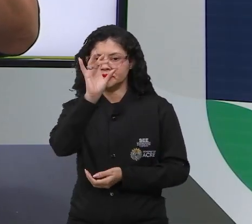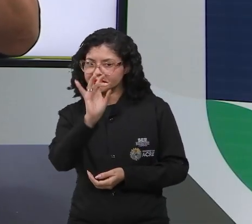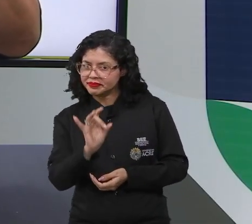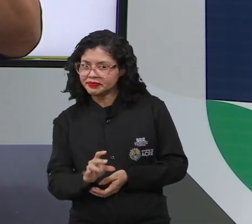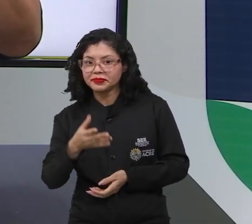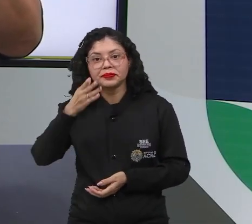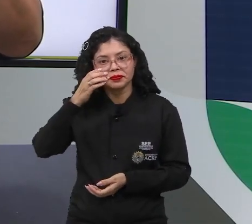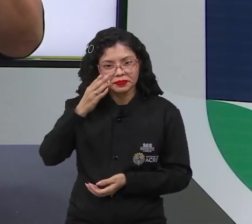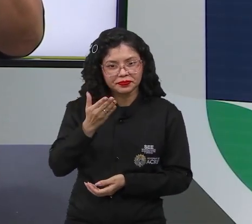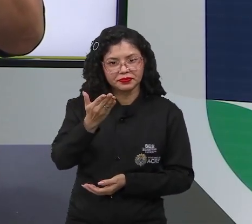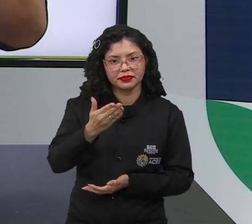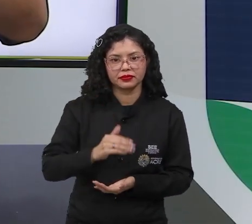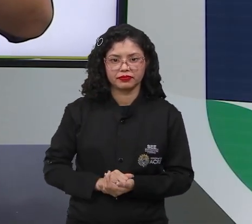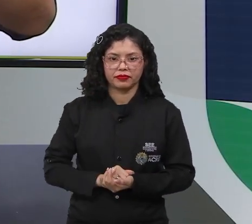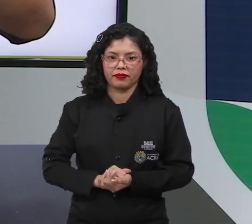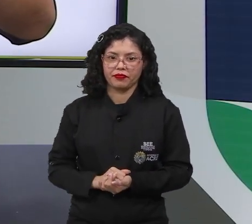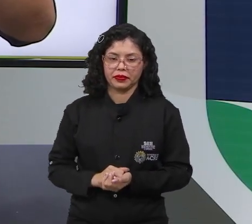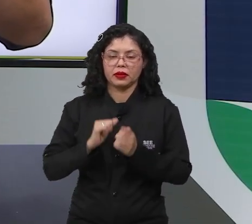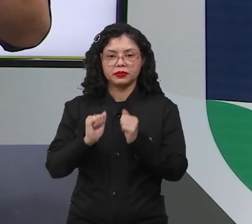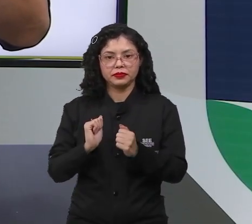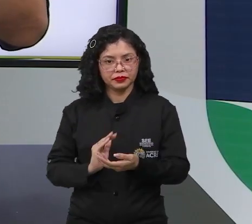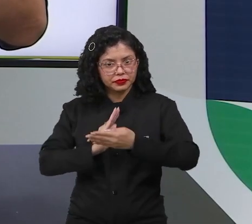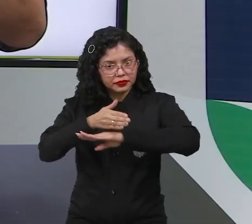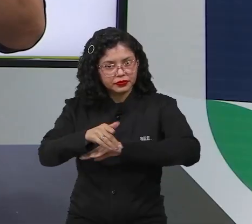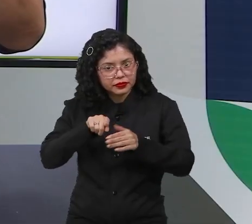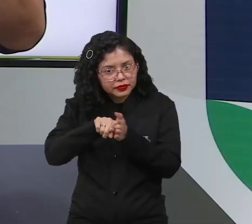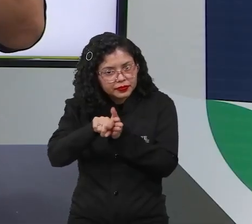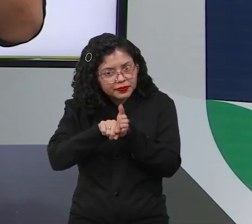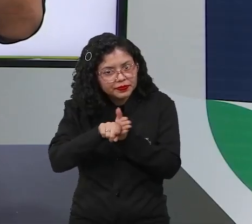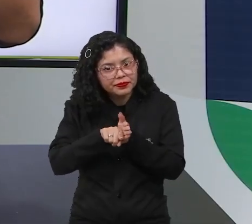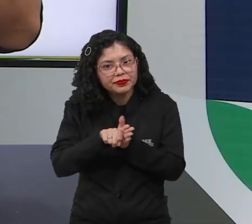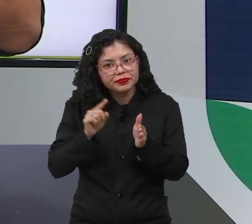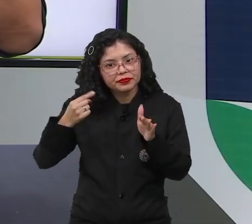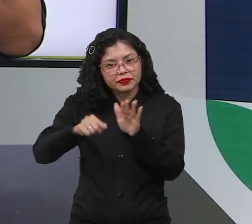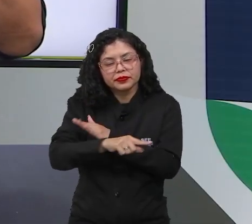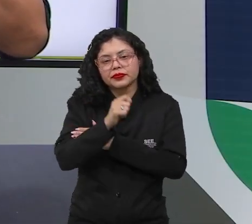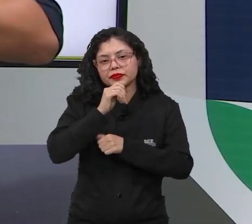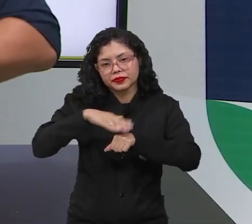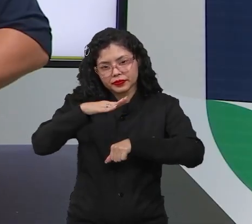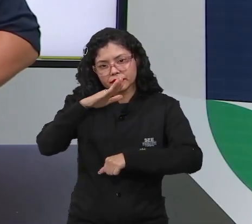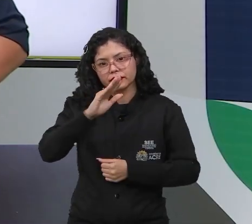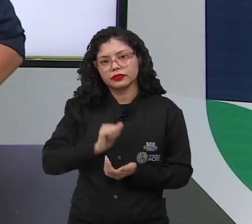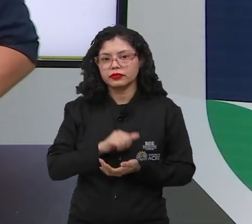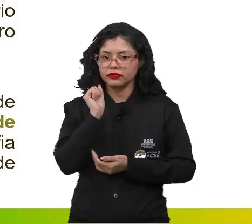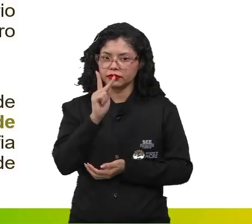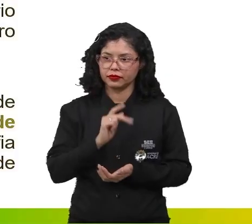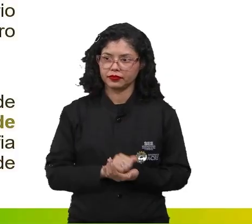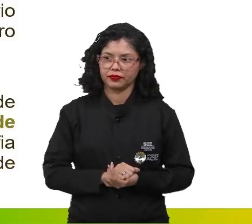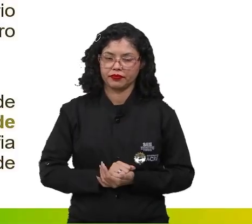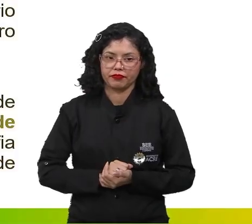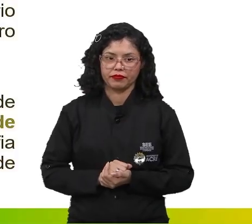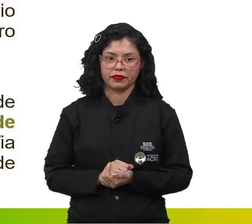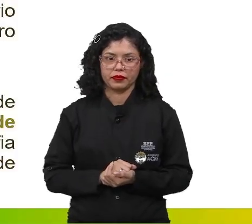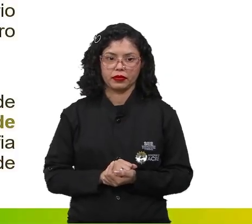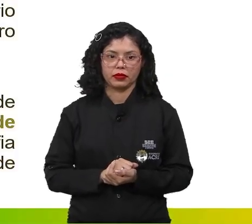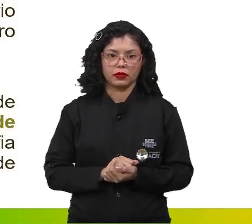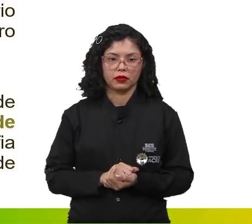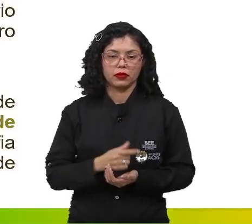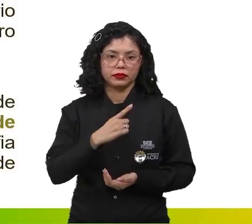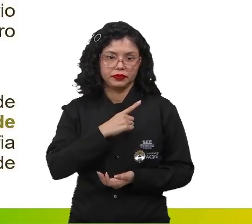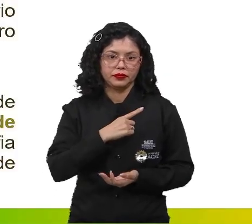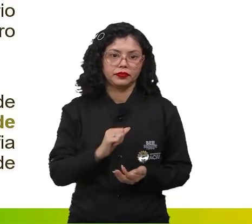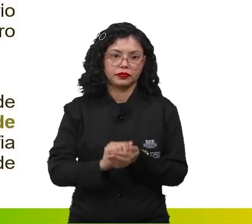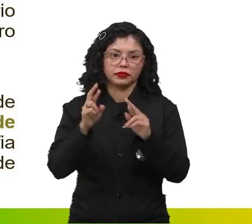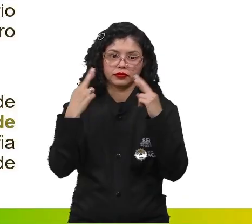de curiosidade, tá? Já podem ir até pesquisando, aprofundando sobre isso aí, ok? E aí temos